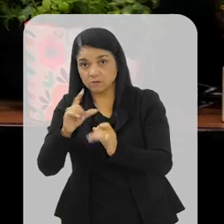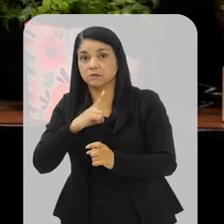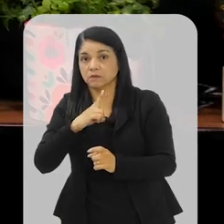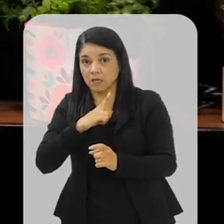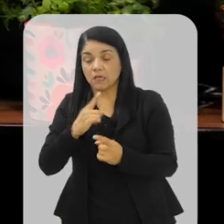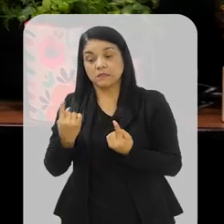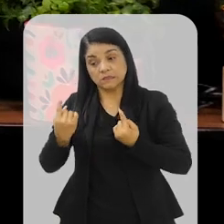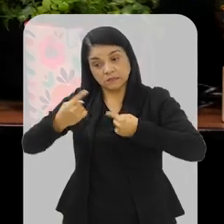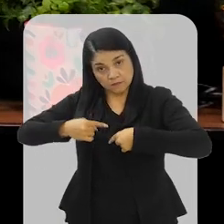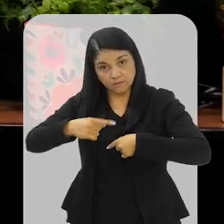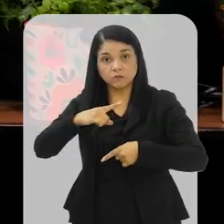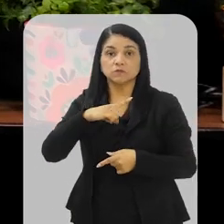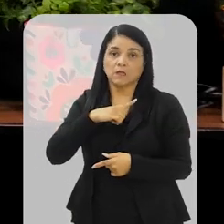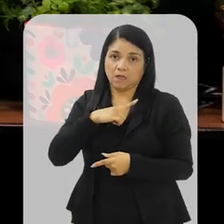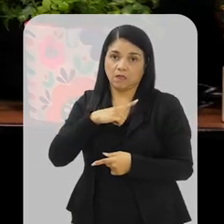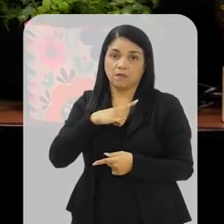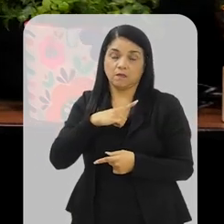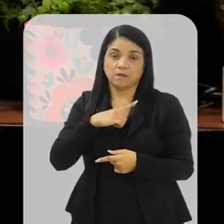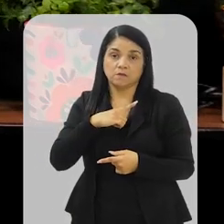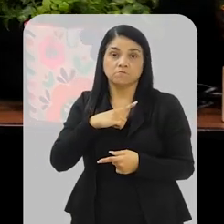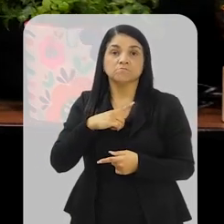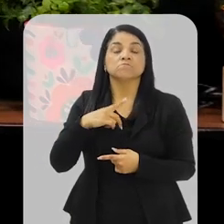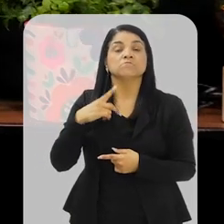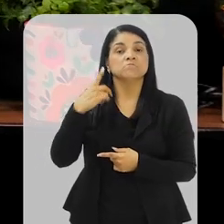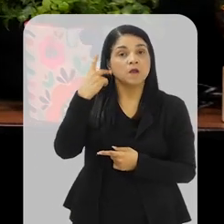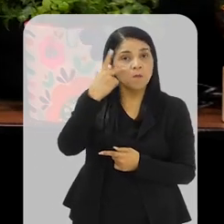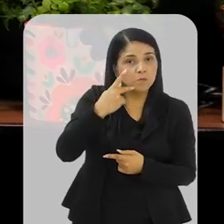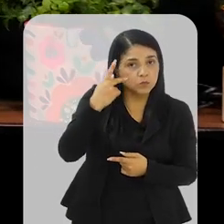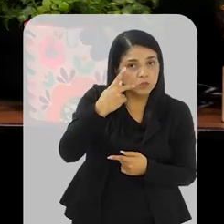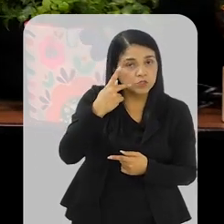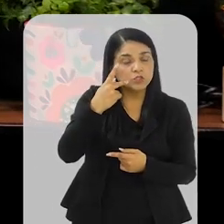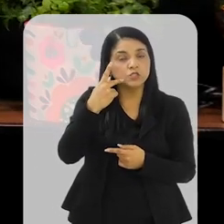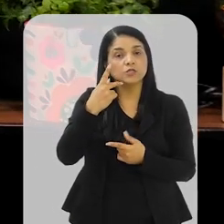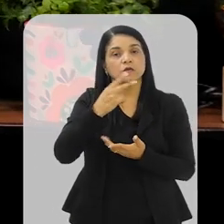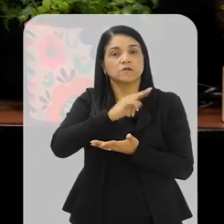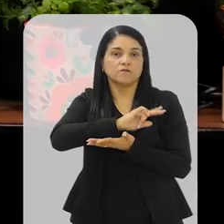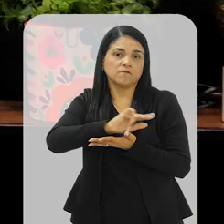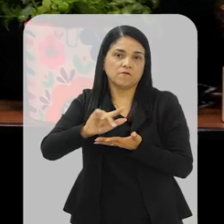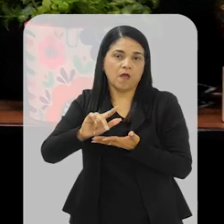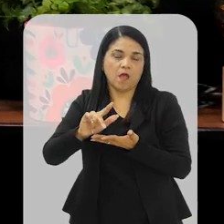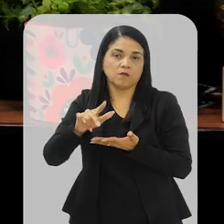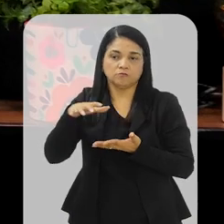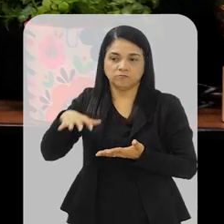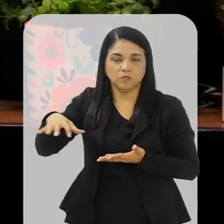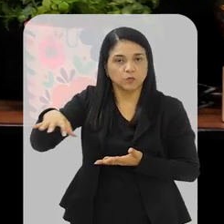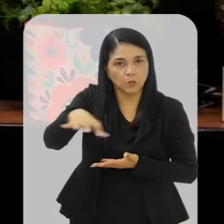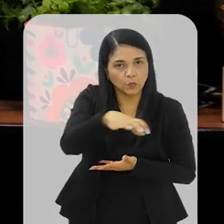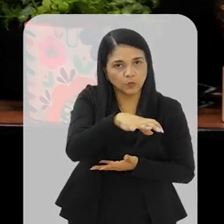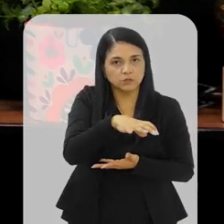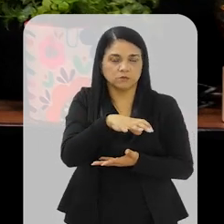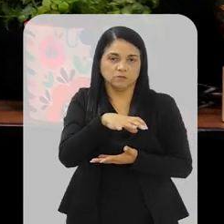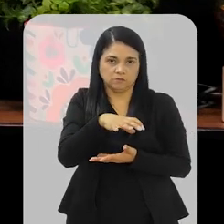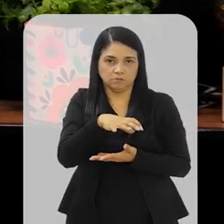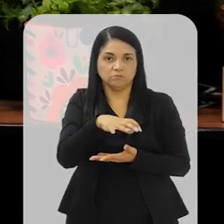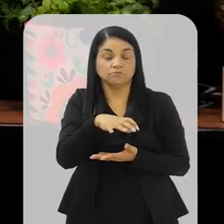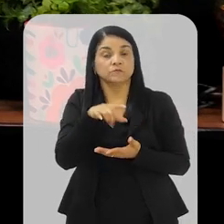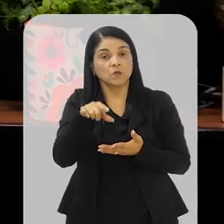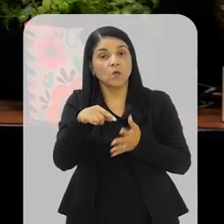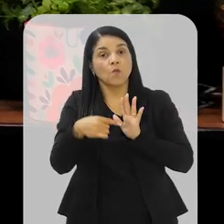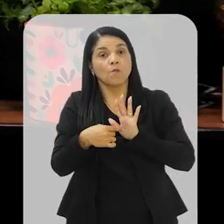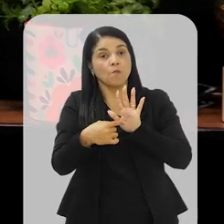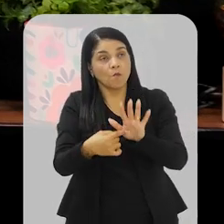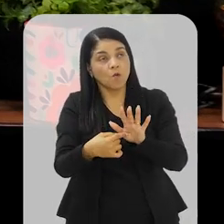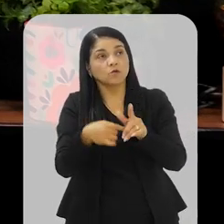gera desafios inclusive para o Parlamento nos seus mais mais diversos níveis né E aí eu